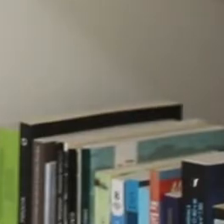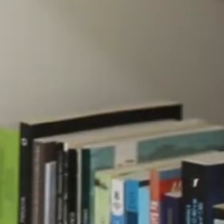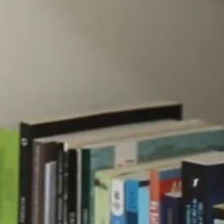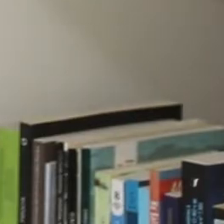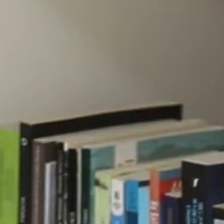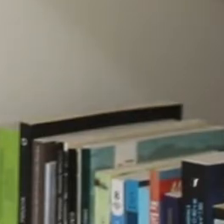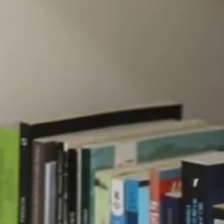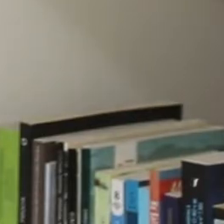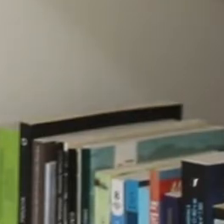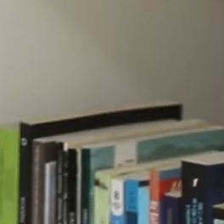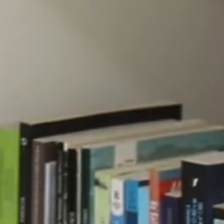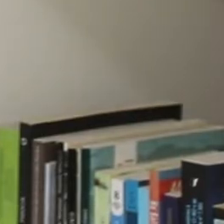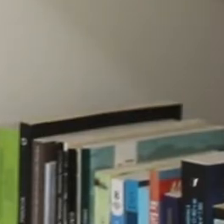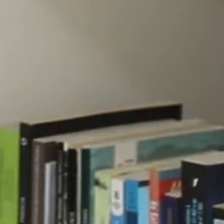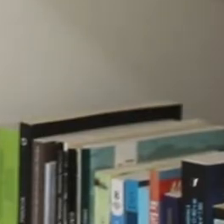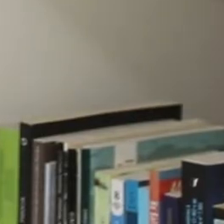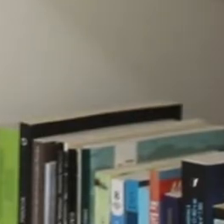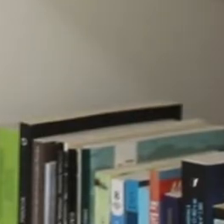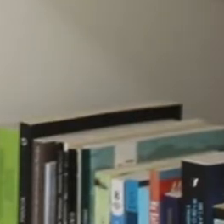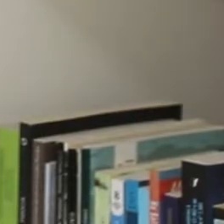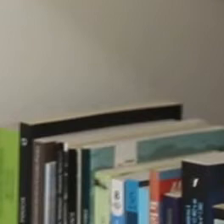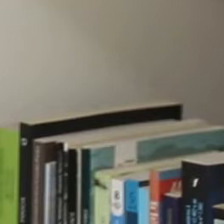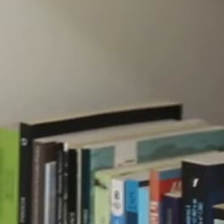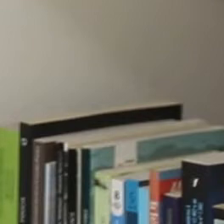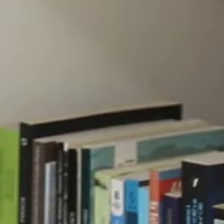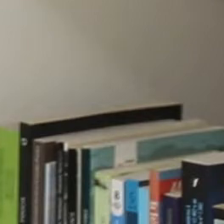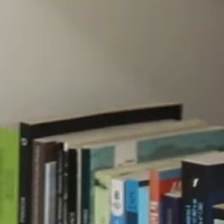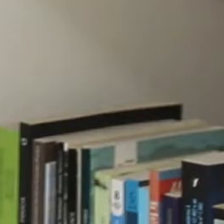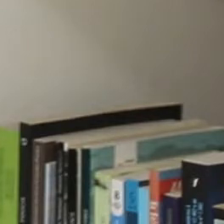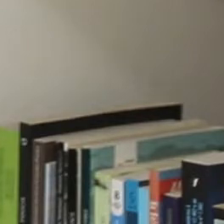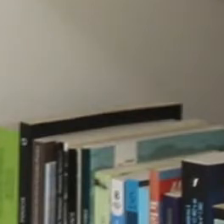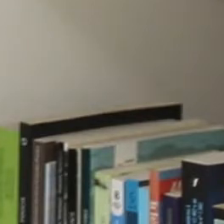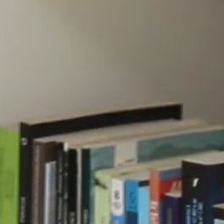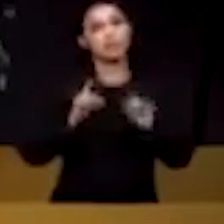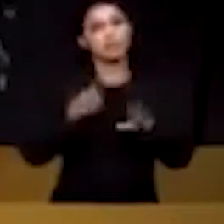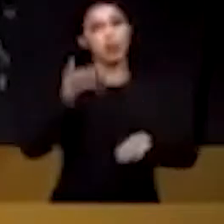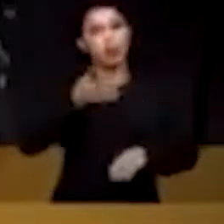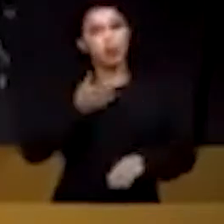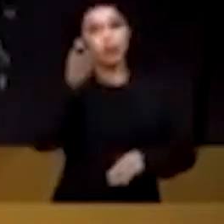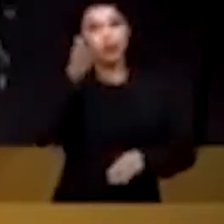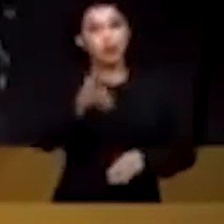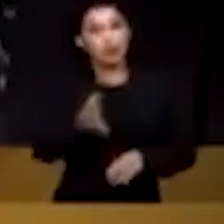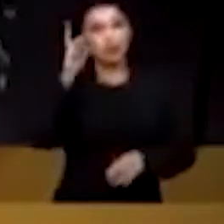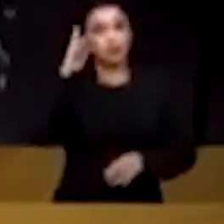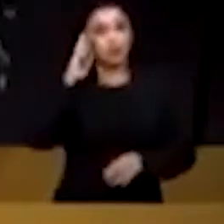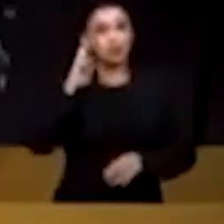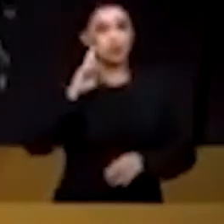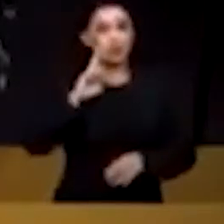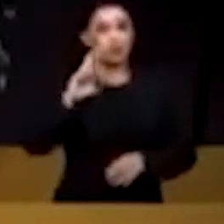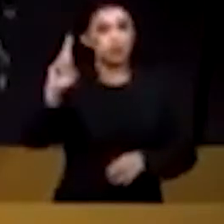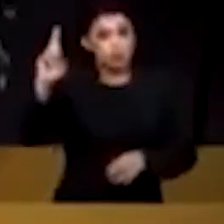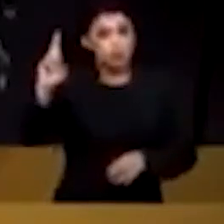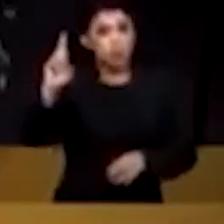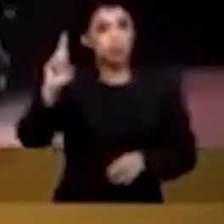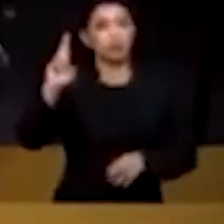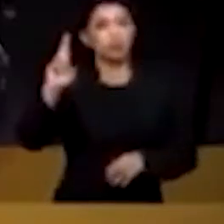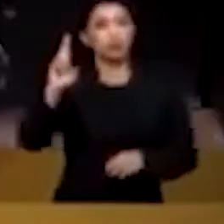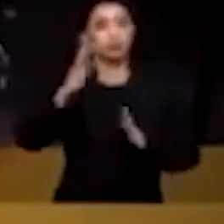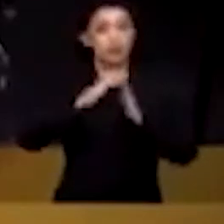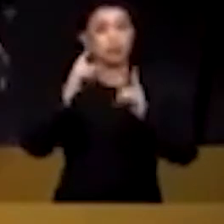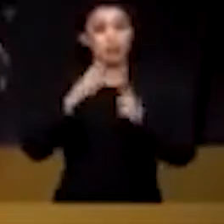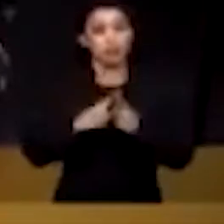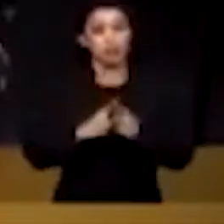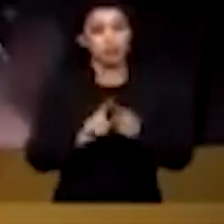se estivesse numa cruzada de fé, afirmou que eles estavam dispostos a morrer pela causa. Os verdadeiros cristãos não